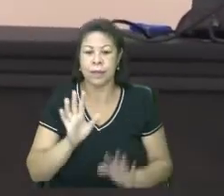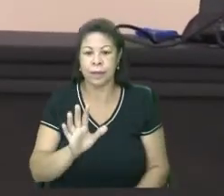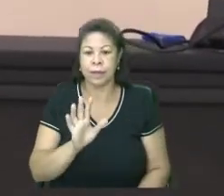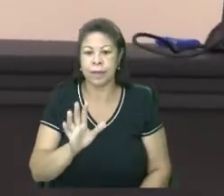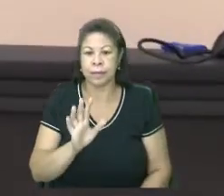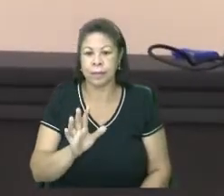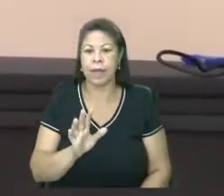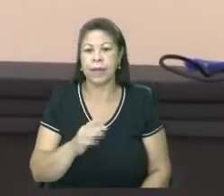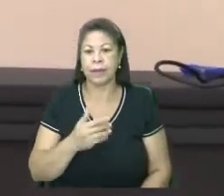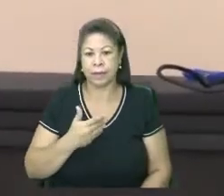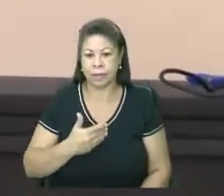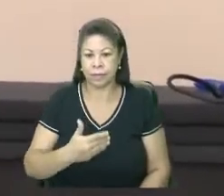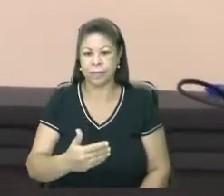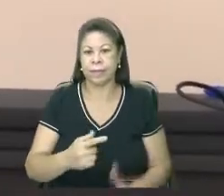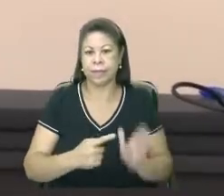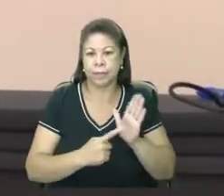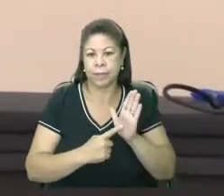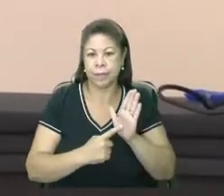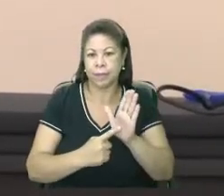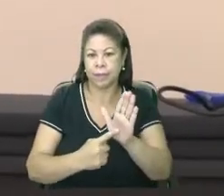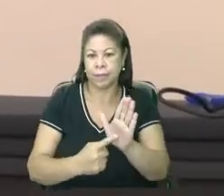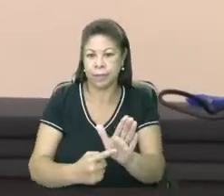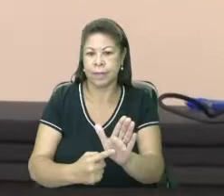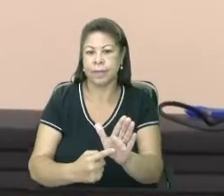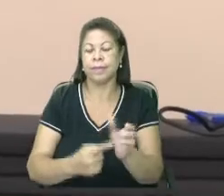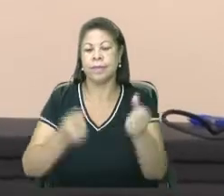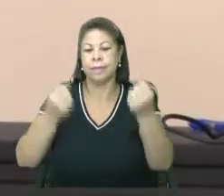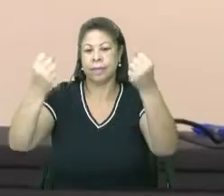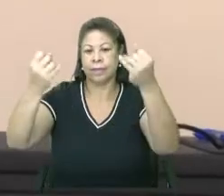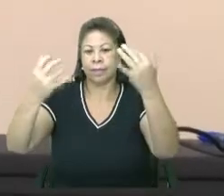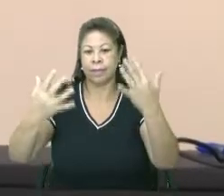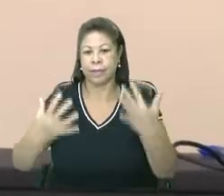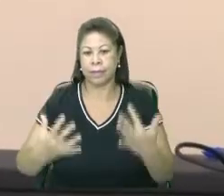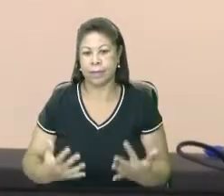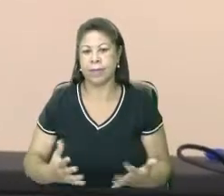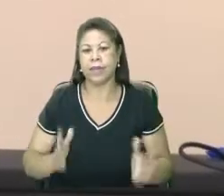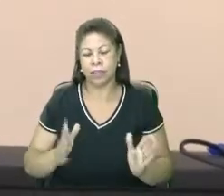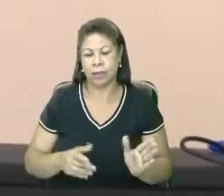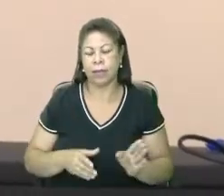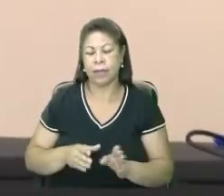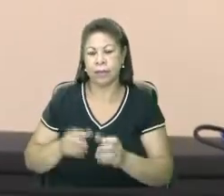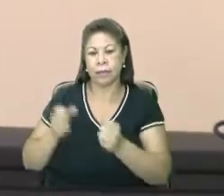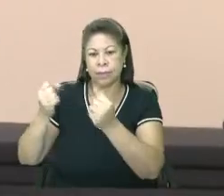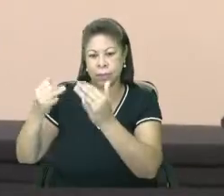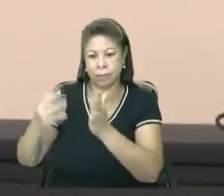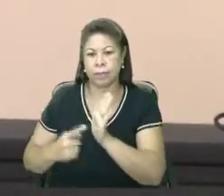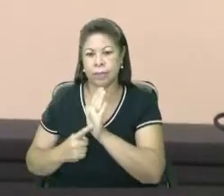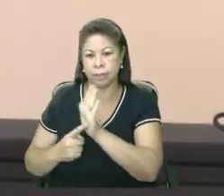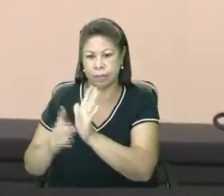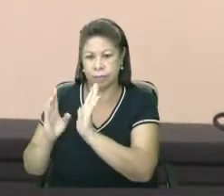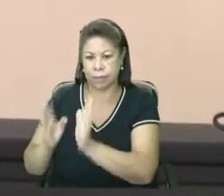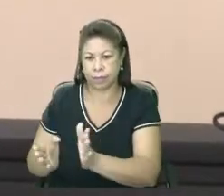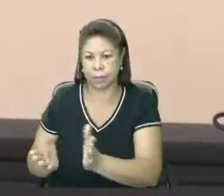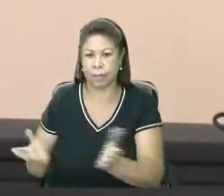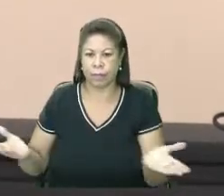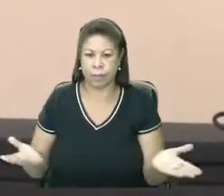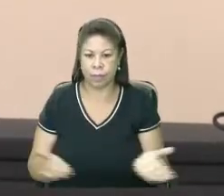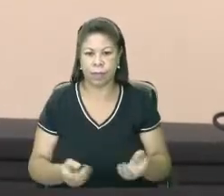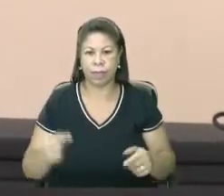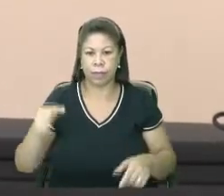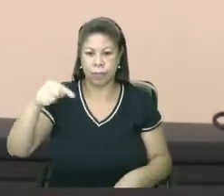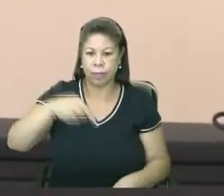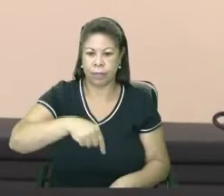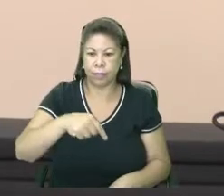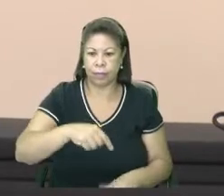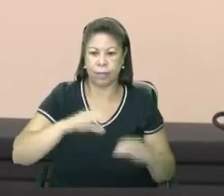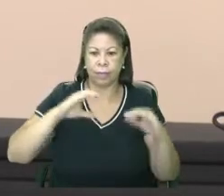trazer a apresentação toda nossa hoje, que já foi feita ao Conselho Municipal de Saúde, né? E a gente está trazendo agora para a Câmara,